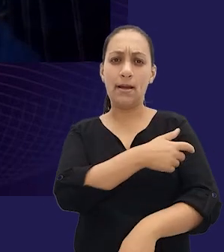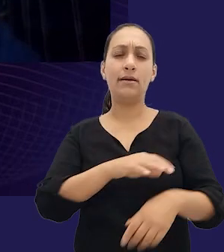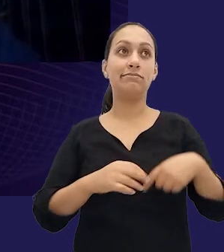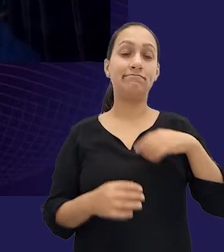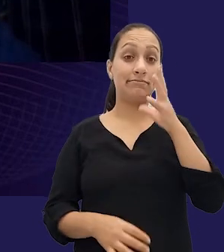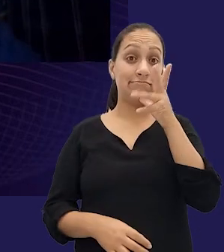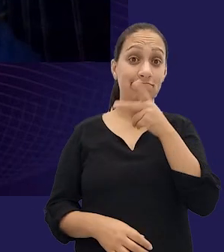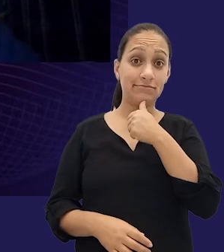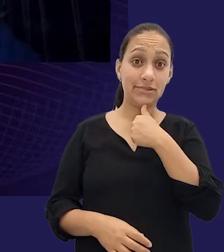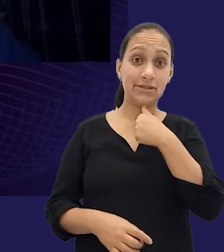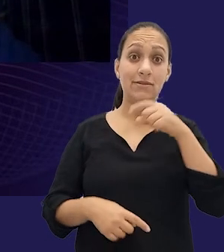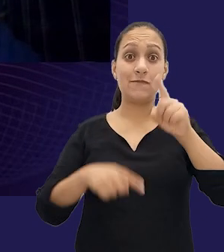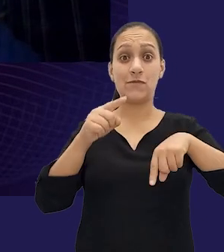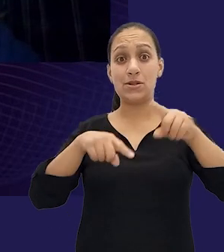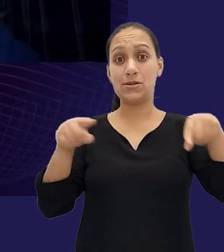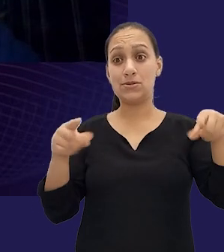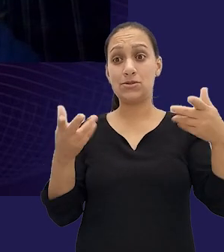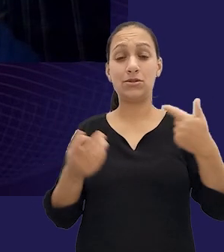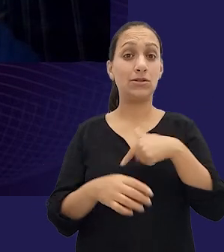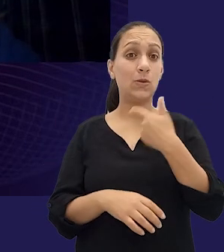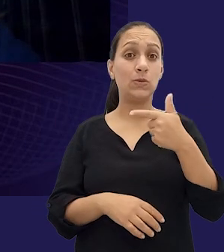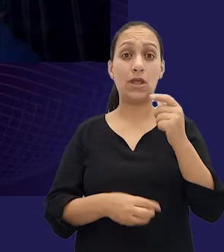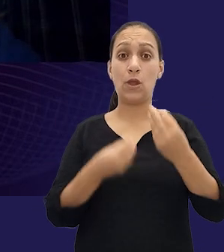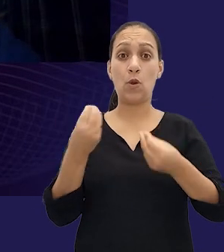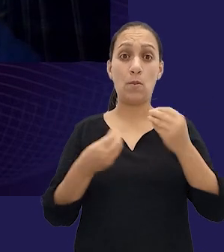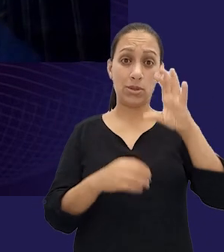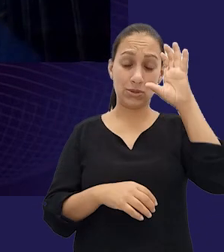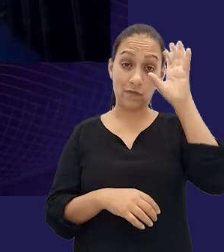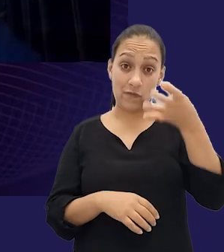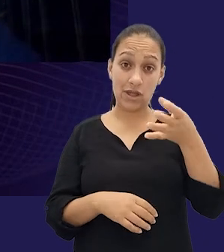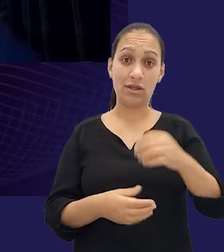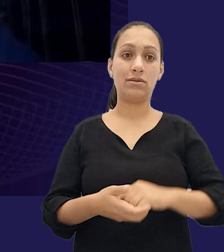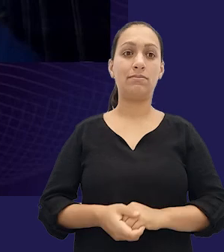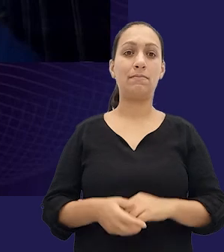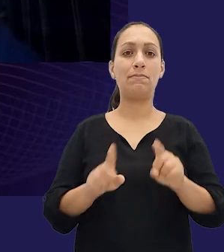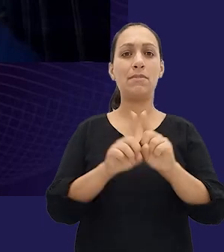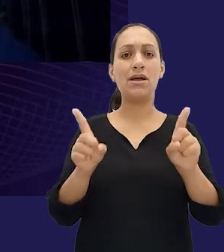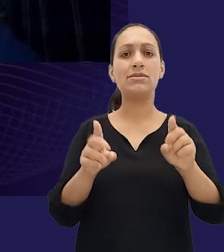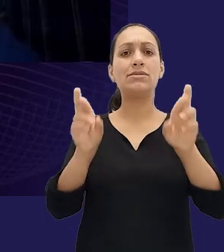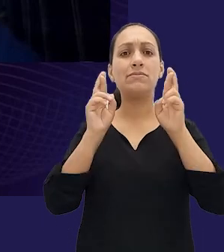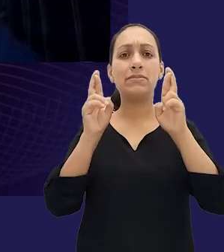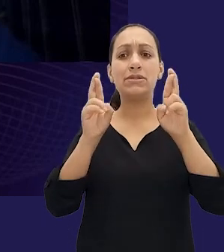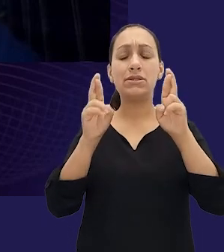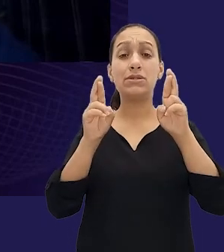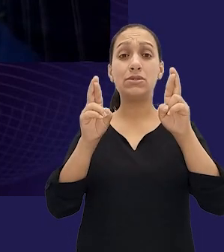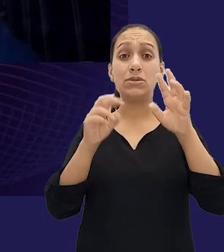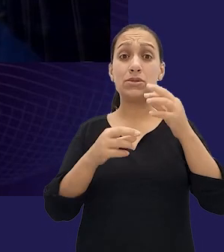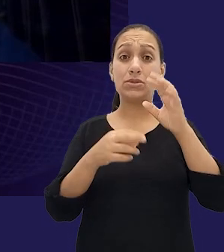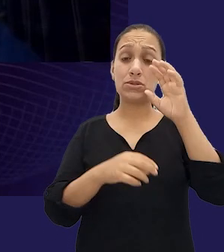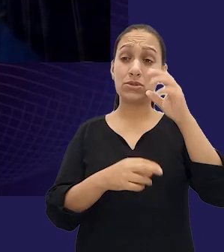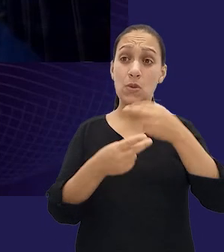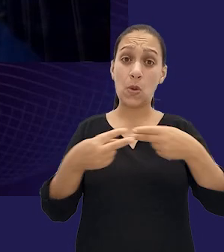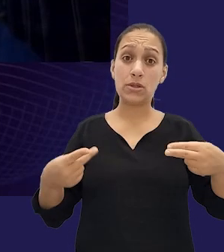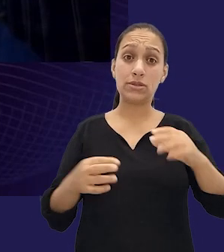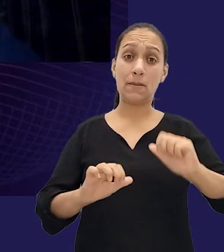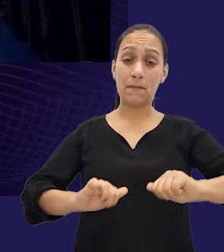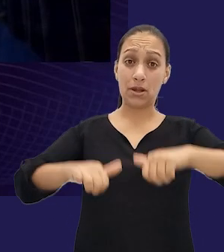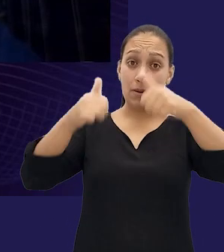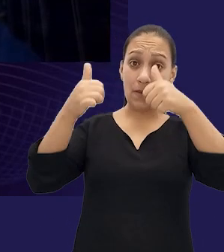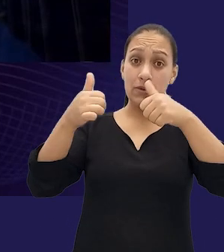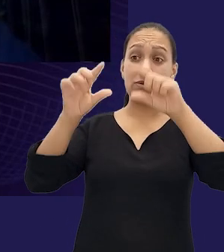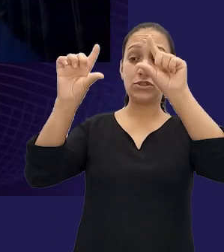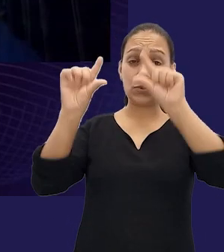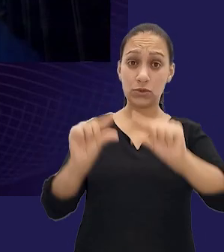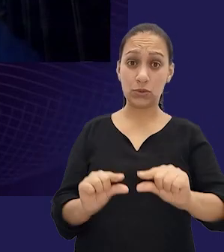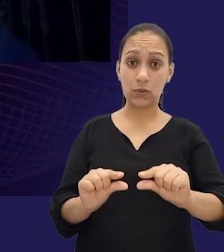tanto assim, a variante vai pegar e não vai ter vacina que vai se resolver, né? Mas, esperando que as coisas melhorem, que os casos caem, depois venha o